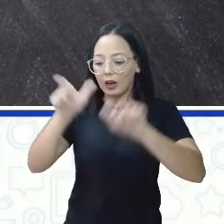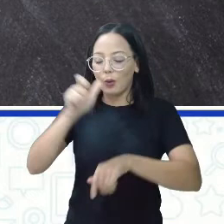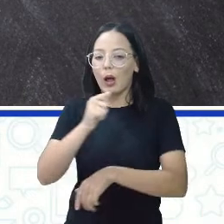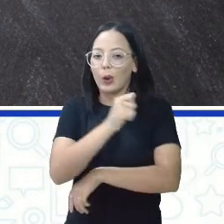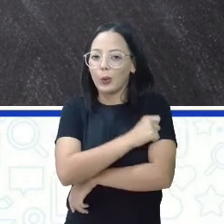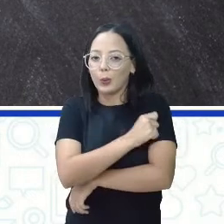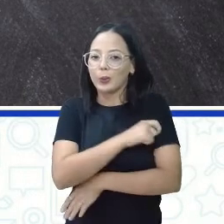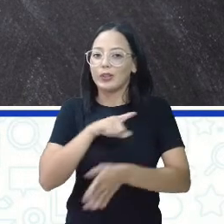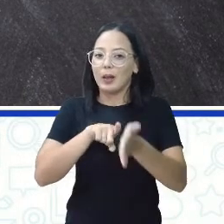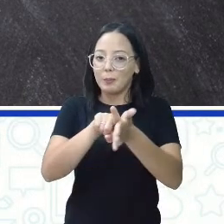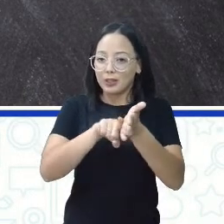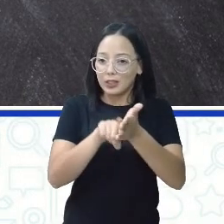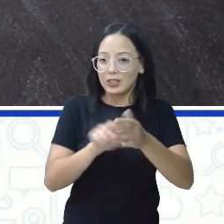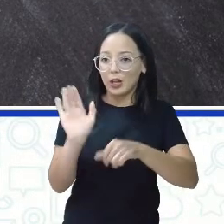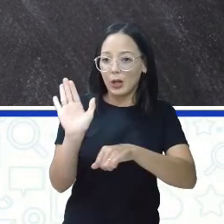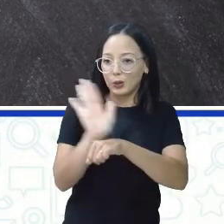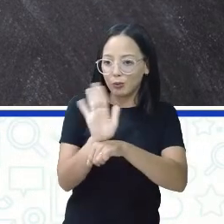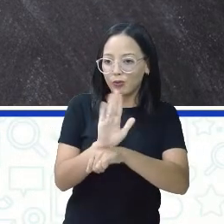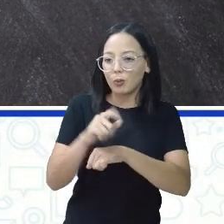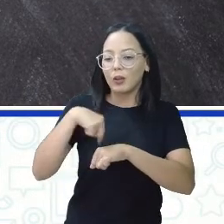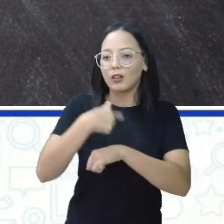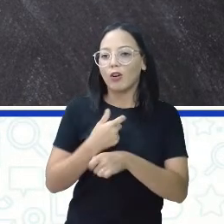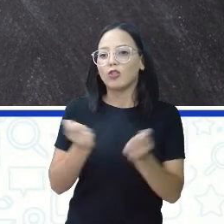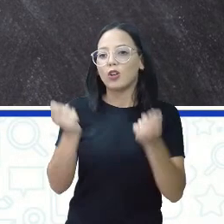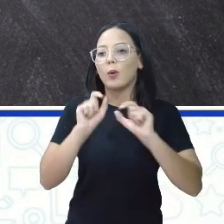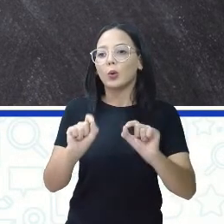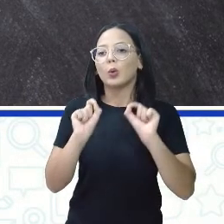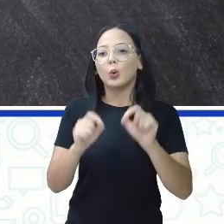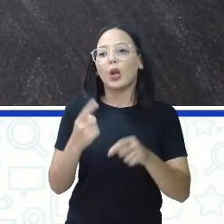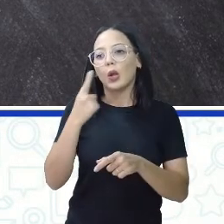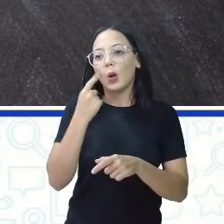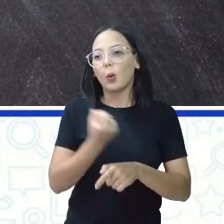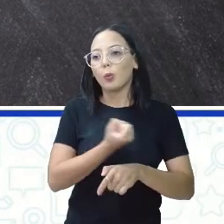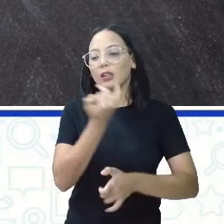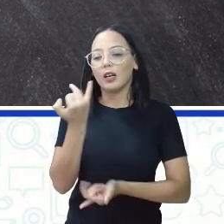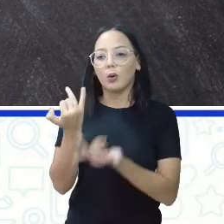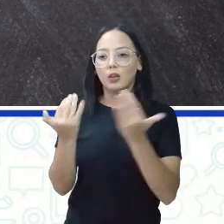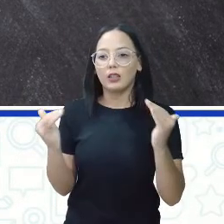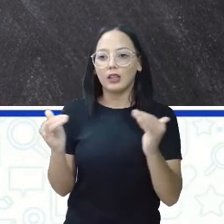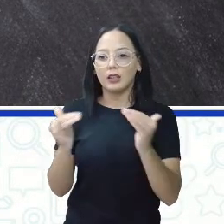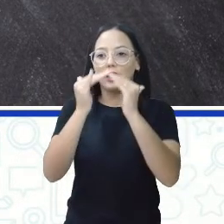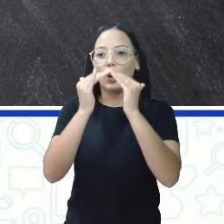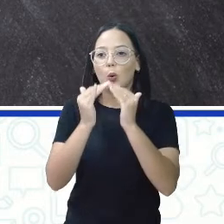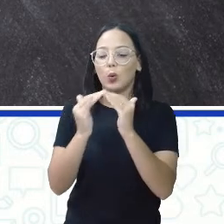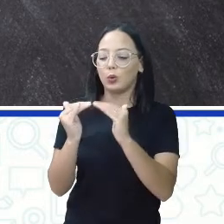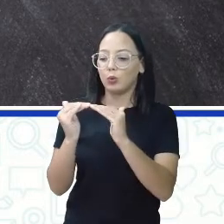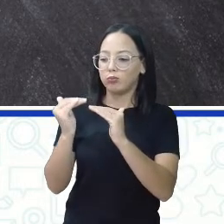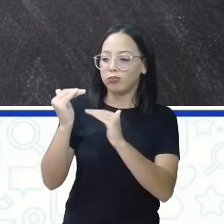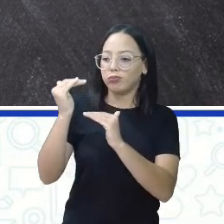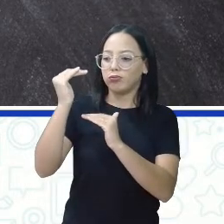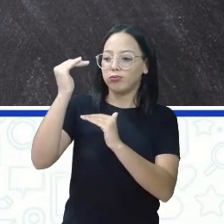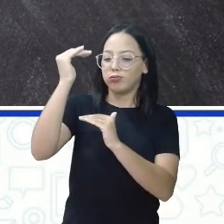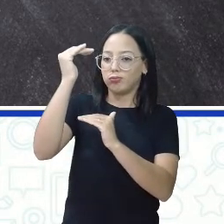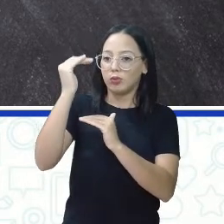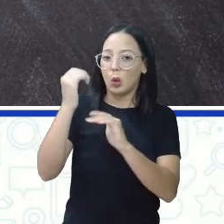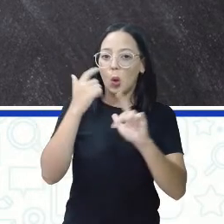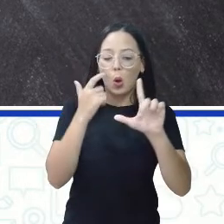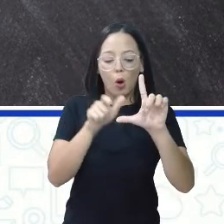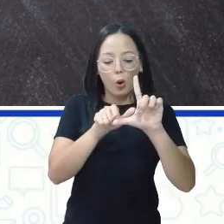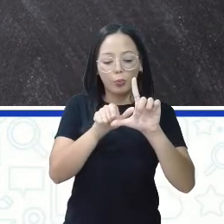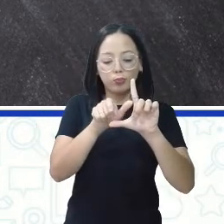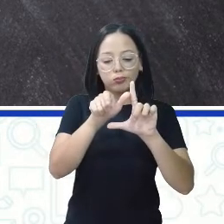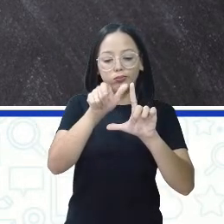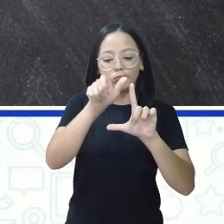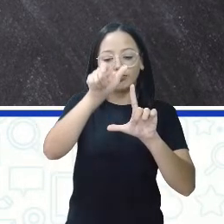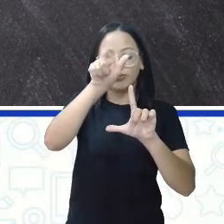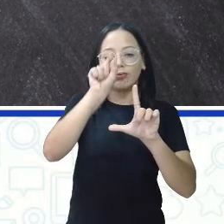nossa pesquisa do filme, a gente pode colocar aqui a quantidade deles de acordo com o nível, né? A altura que esse gráfico vai atingir